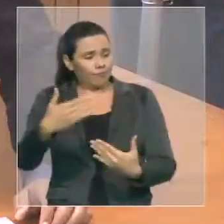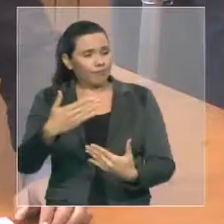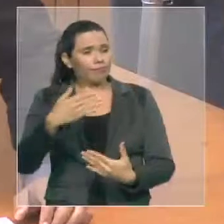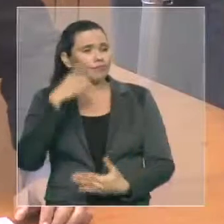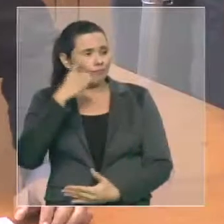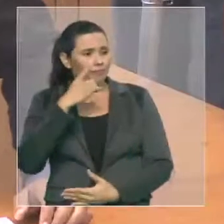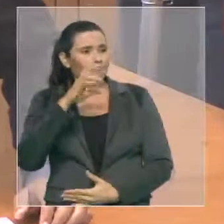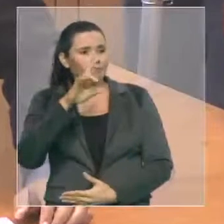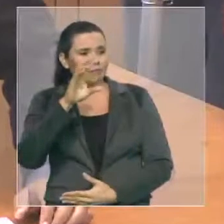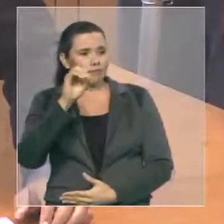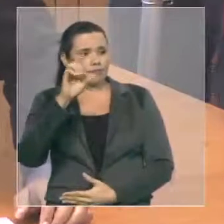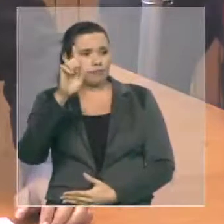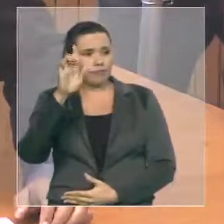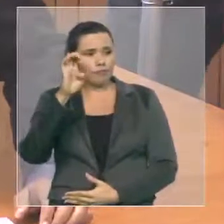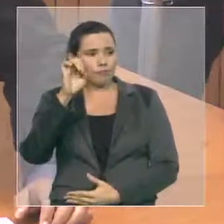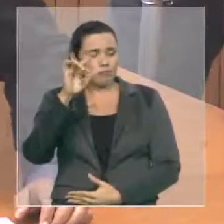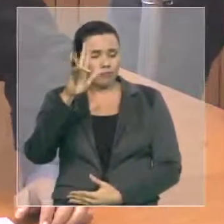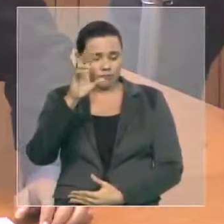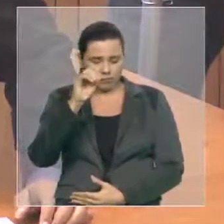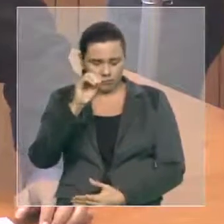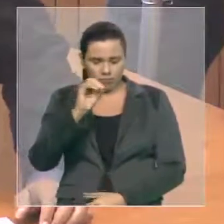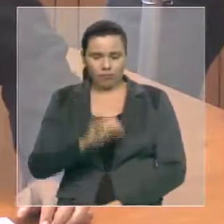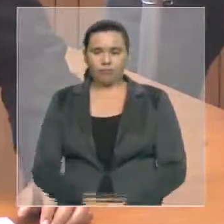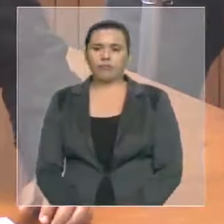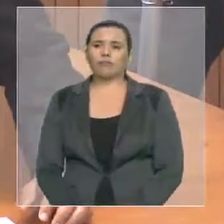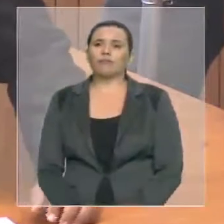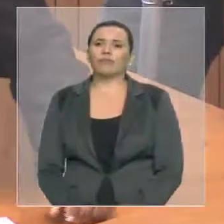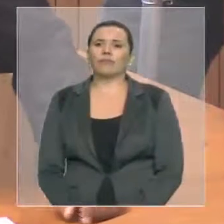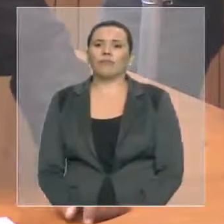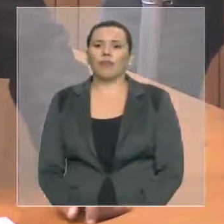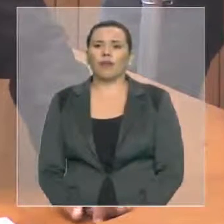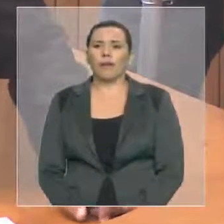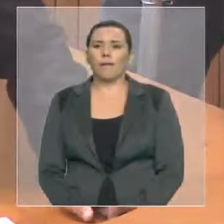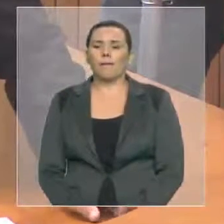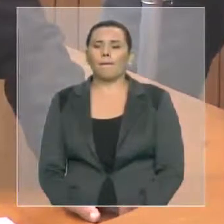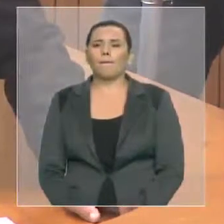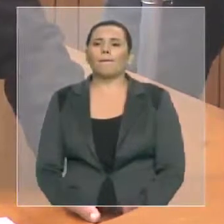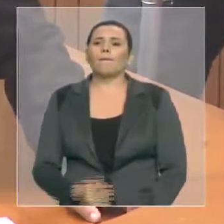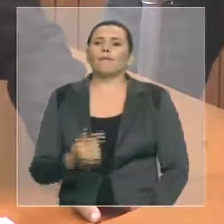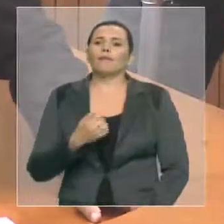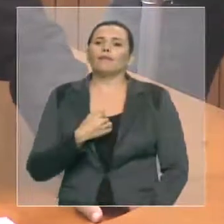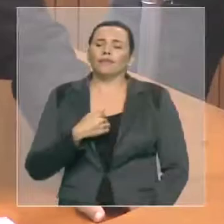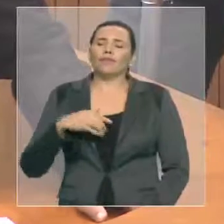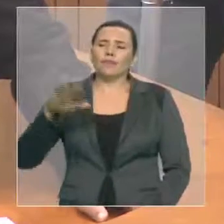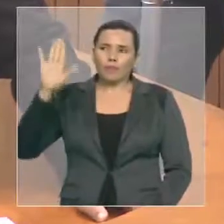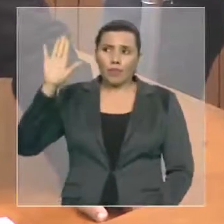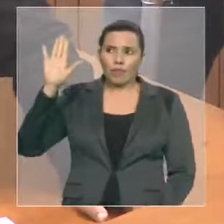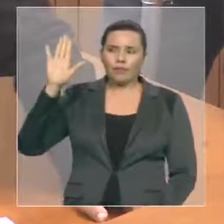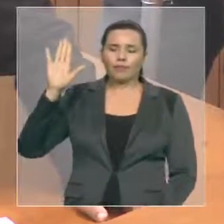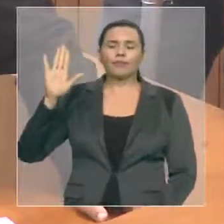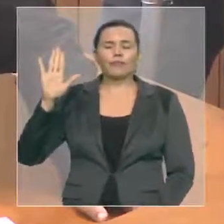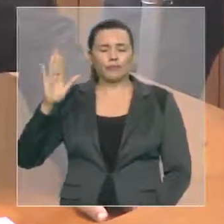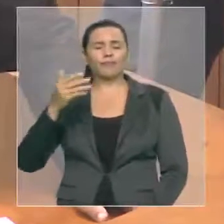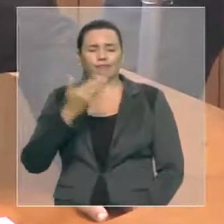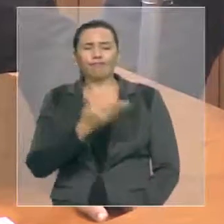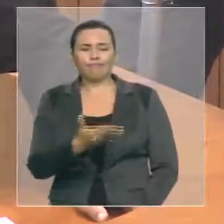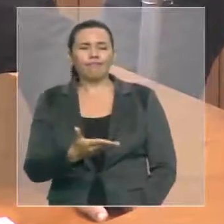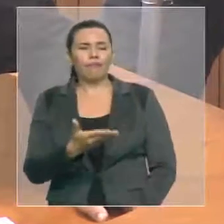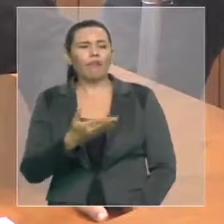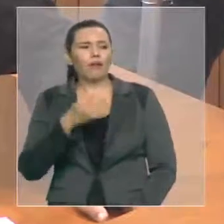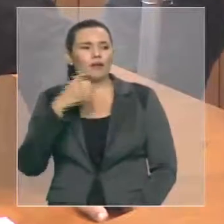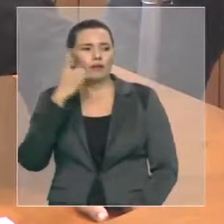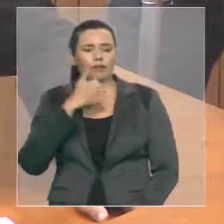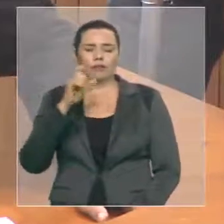Deputado Antônio Pereira. Obrigado pela parte. Eu acho que Vossa Excelência traz aqui um tema